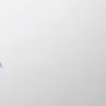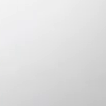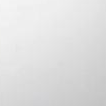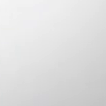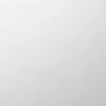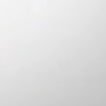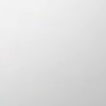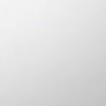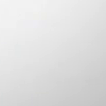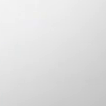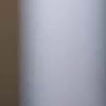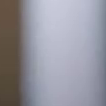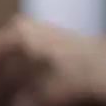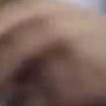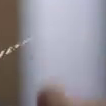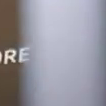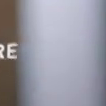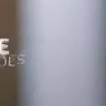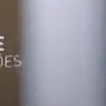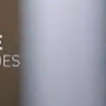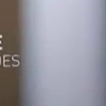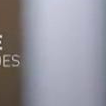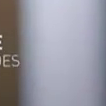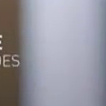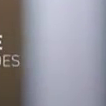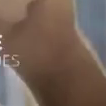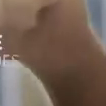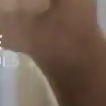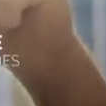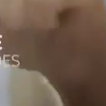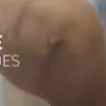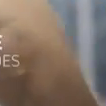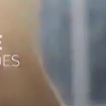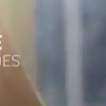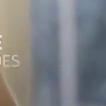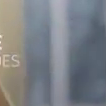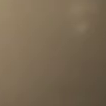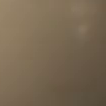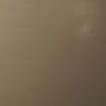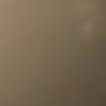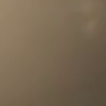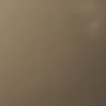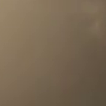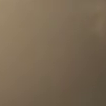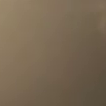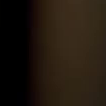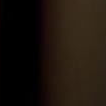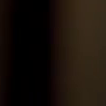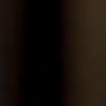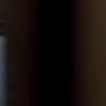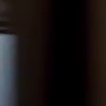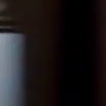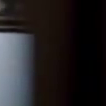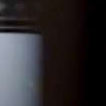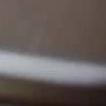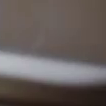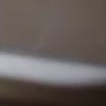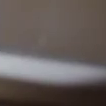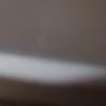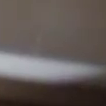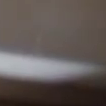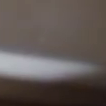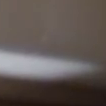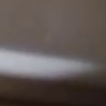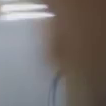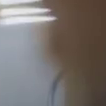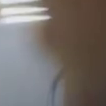Cada gota conta. Economizar água é muito simples. Enquanto eu escovo os dentes, eu desligo a torneira. Enquanto eu faço a barba, eu fecho